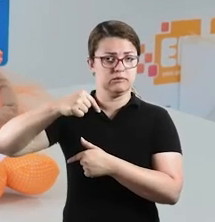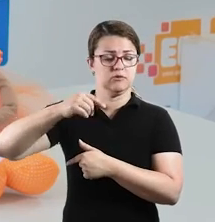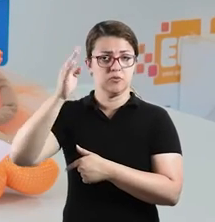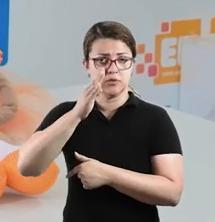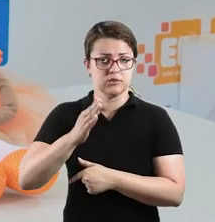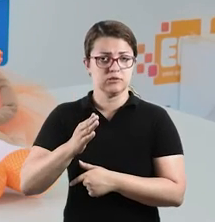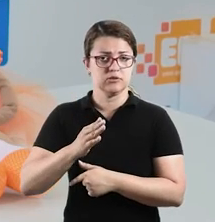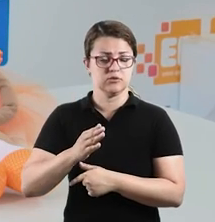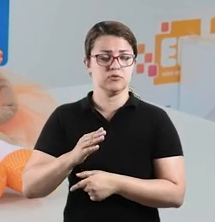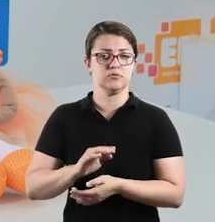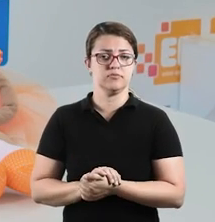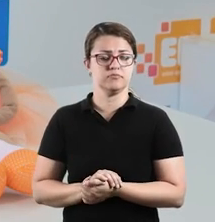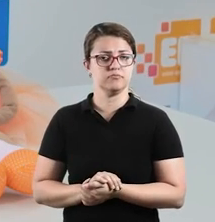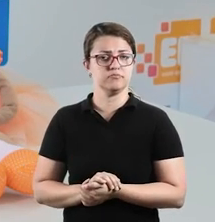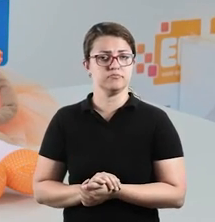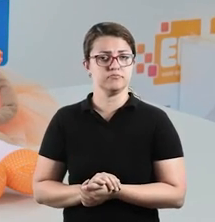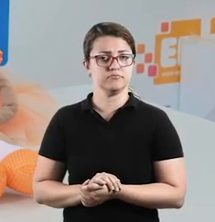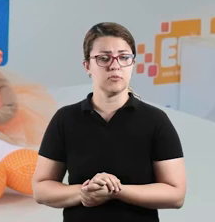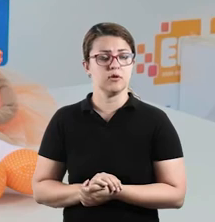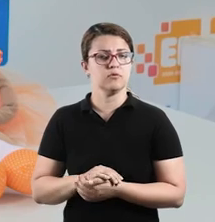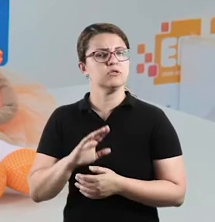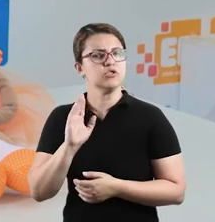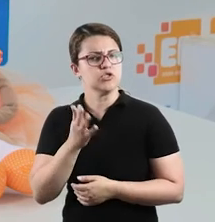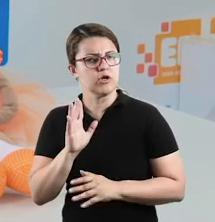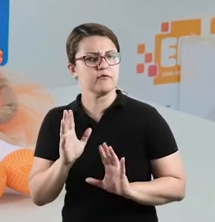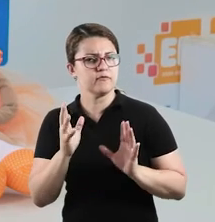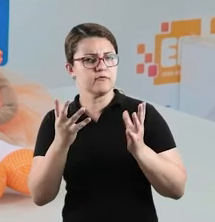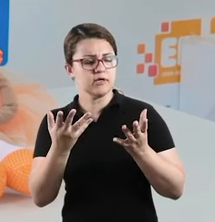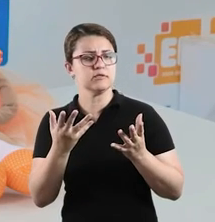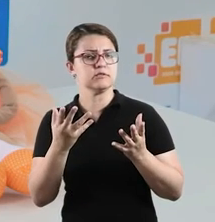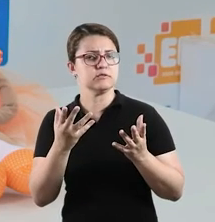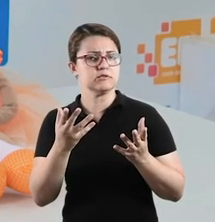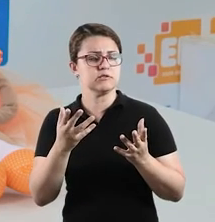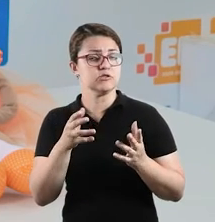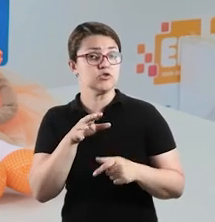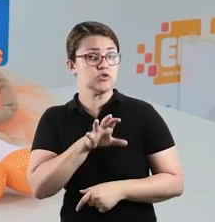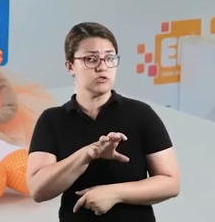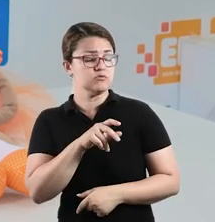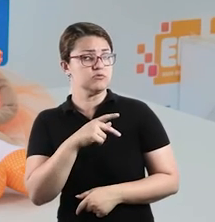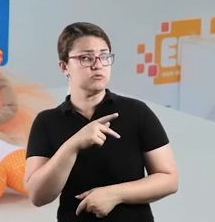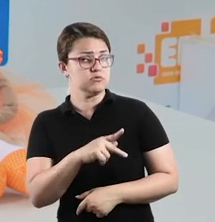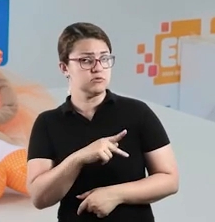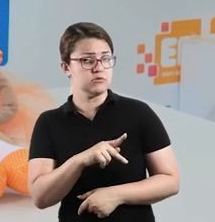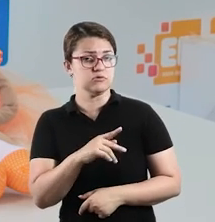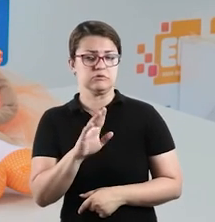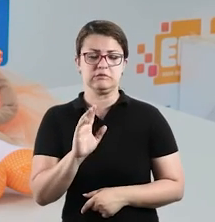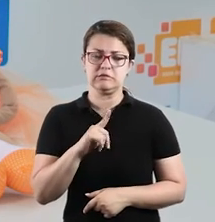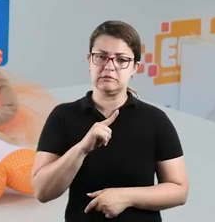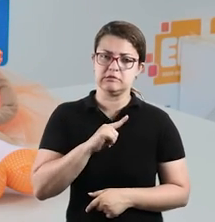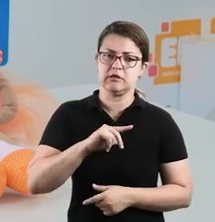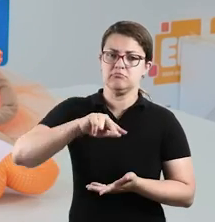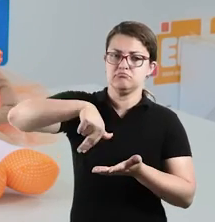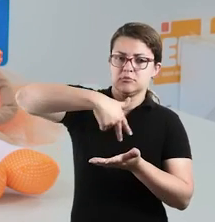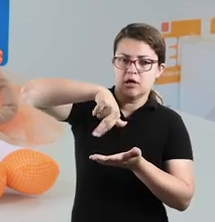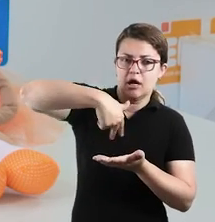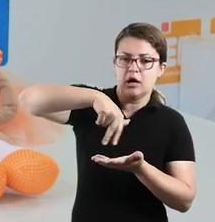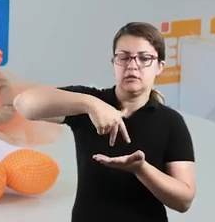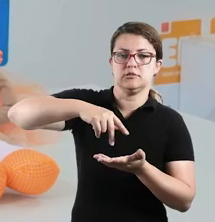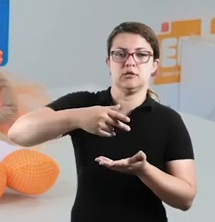em Itapevi? Você já foi em festas assim? Festas que têm celebrações, danças, comidas